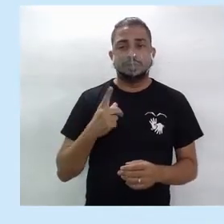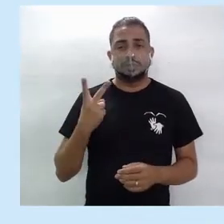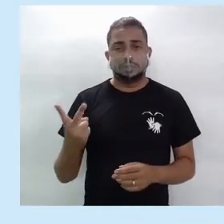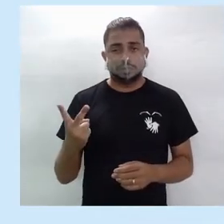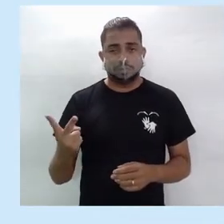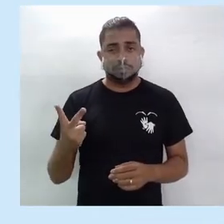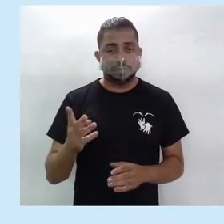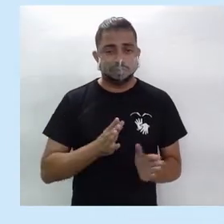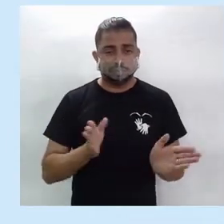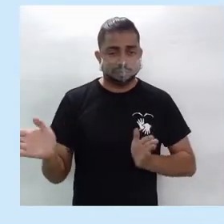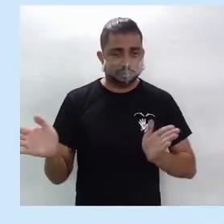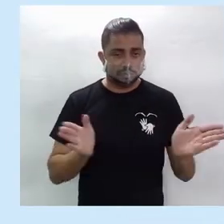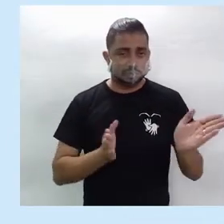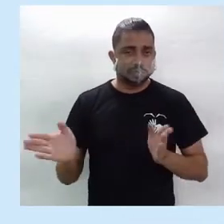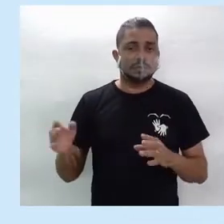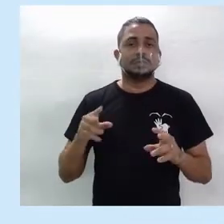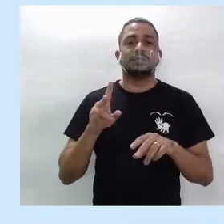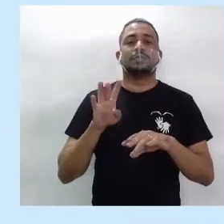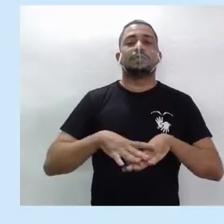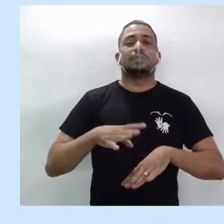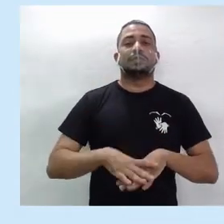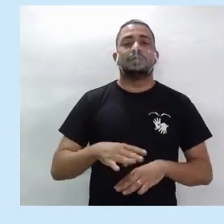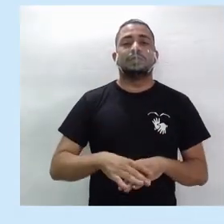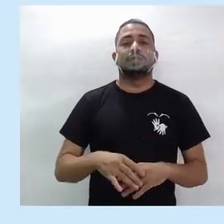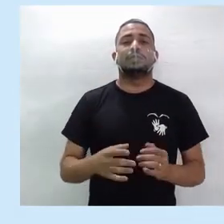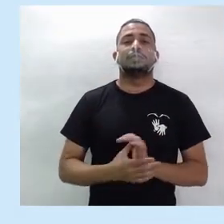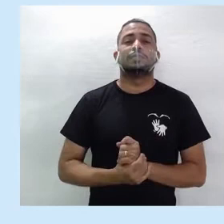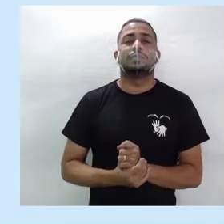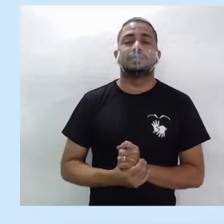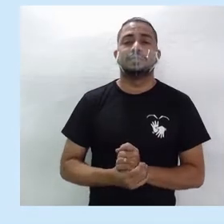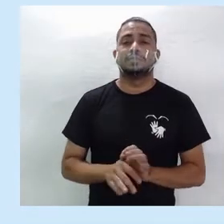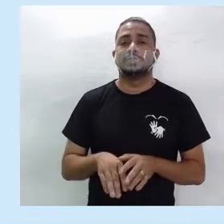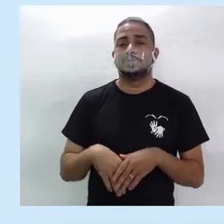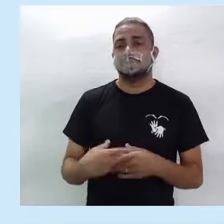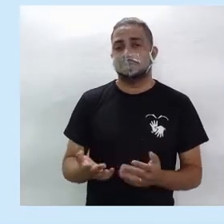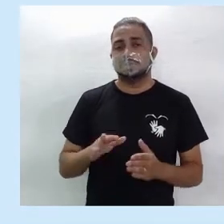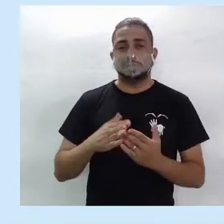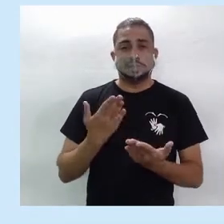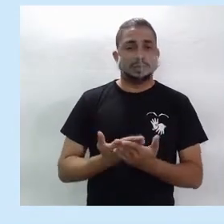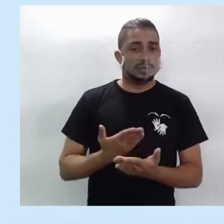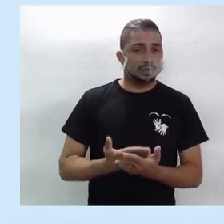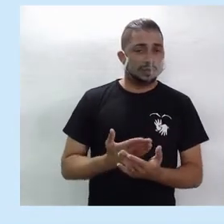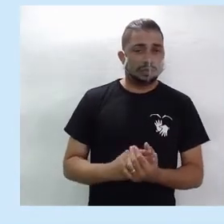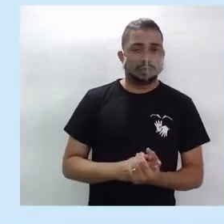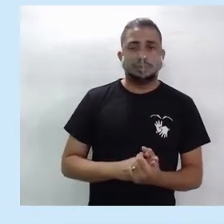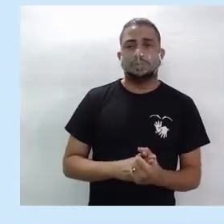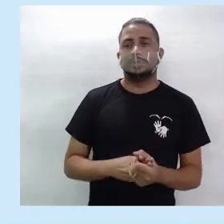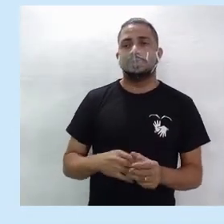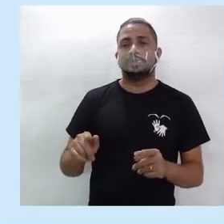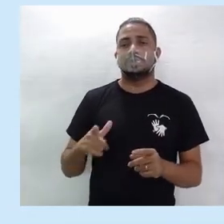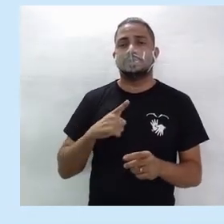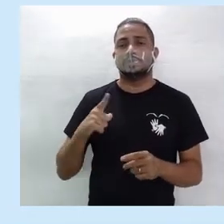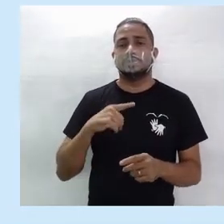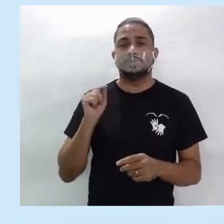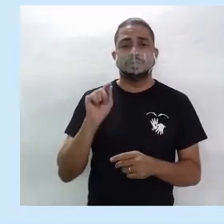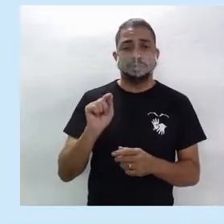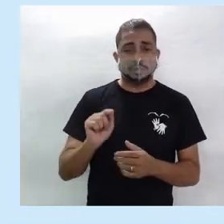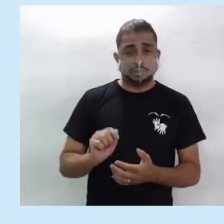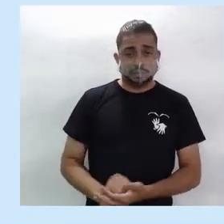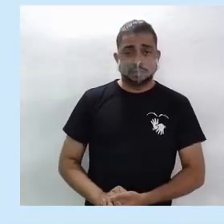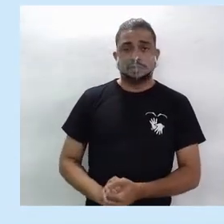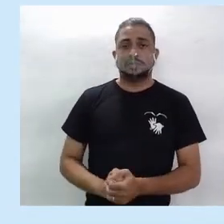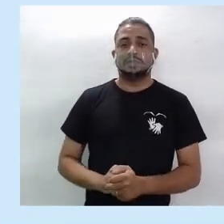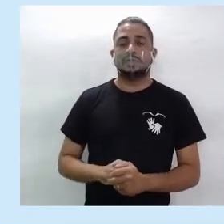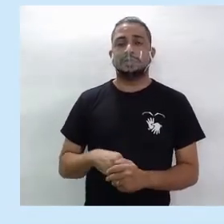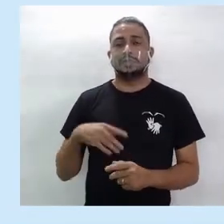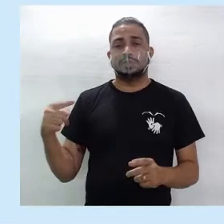duas questões, tá? Matemáticas, de latitude e longitude. E as coordenadas geográficas são os pontos em que essas duas linhas